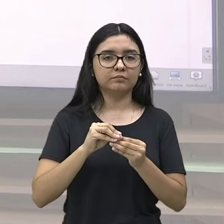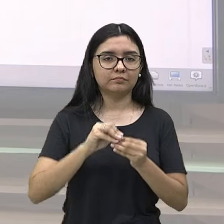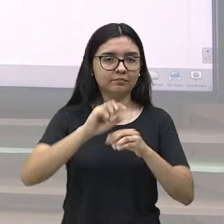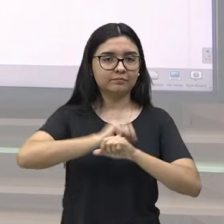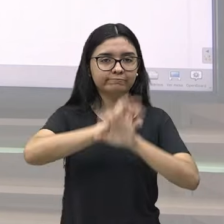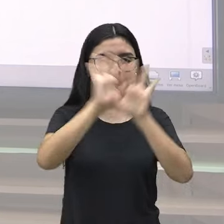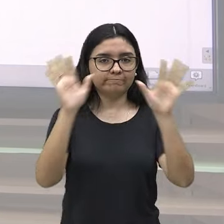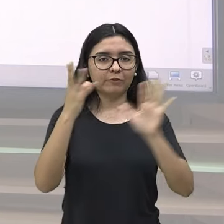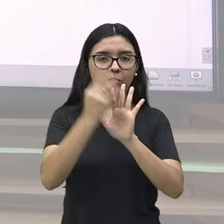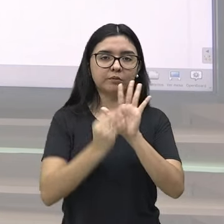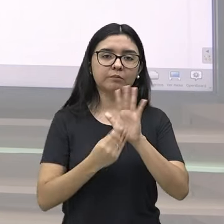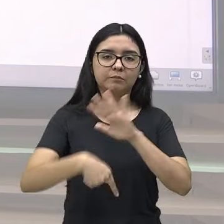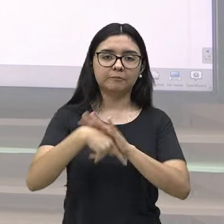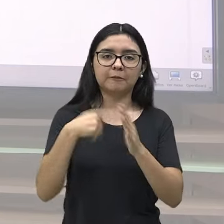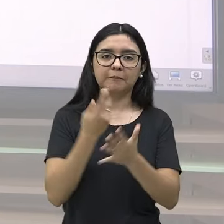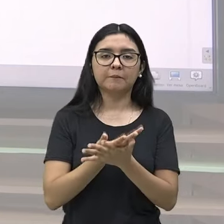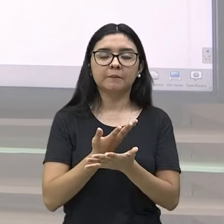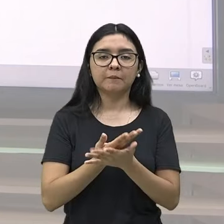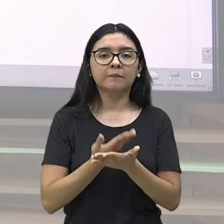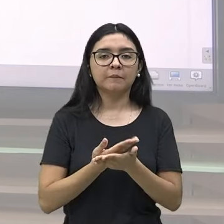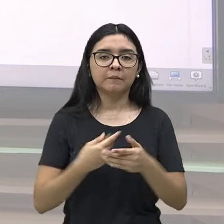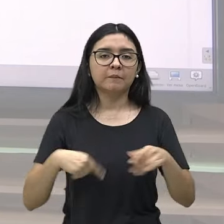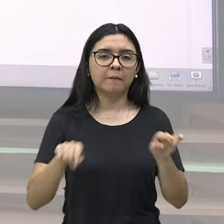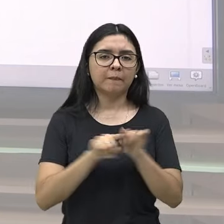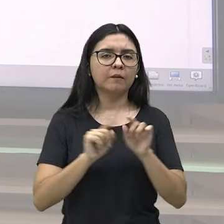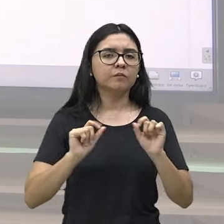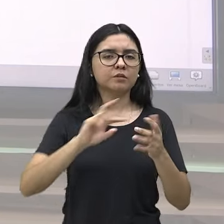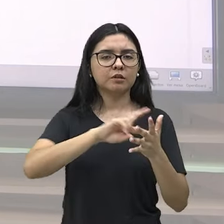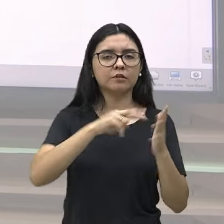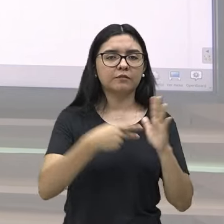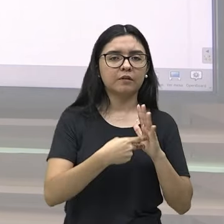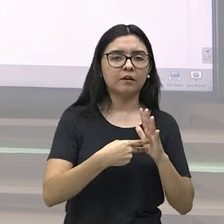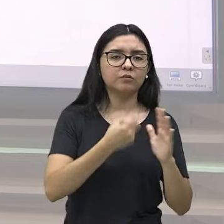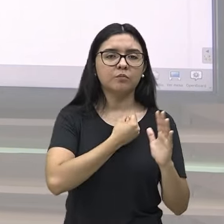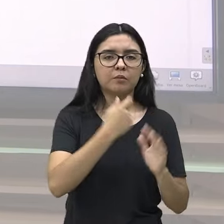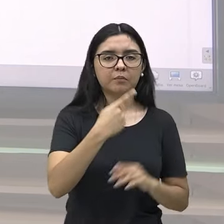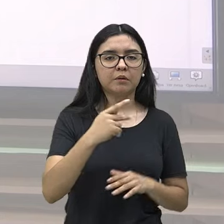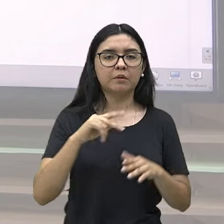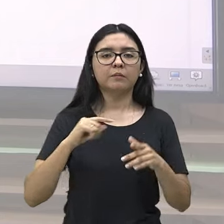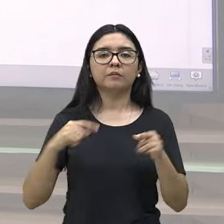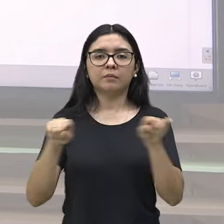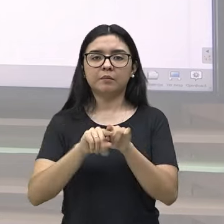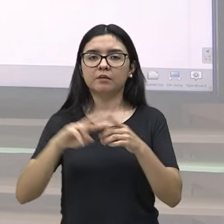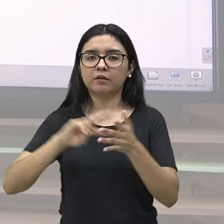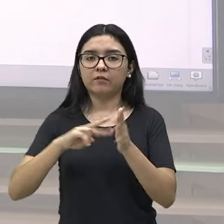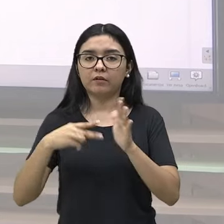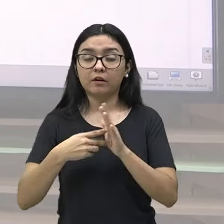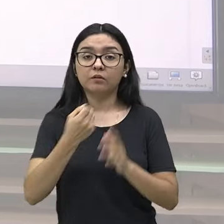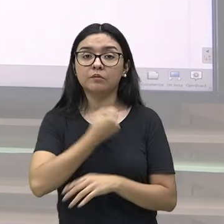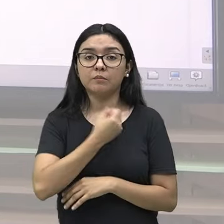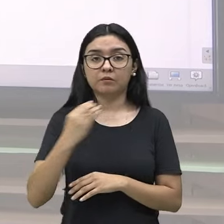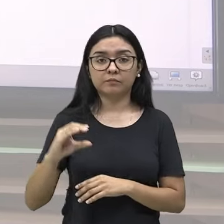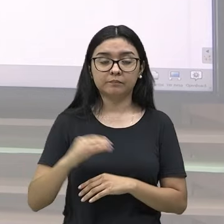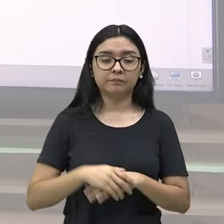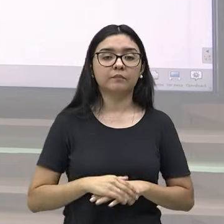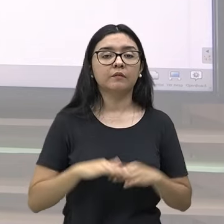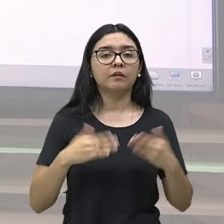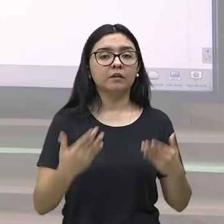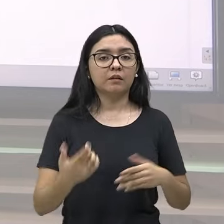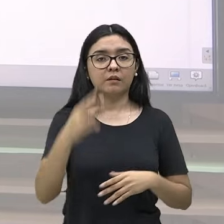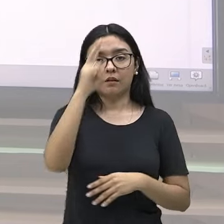o conteúdo da definição entre número, o que é quando o número é primo e quando o número é um número composto, tá legal? Lembrando, o número primo só tem